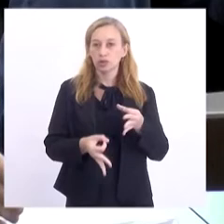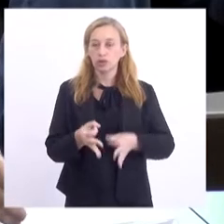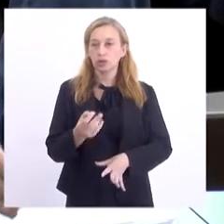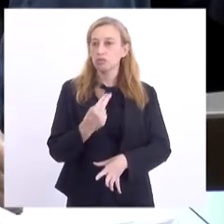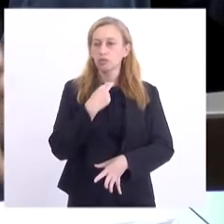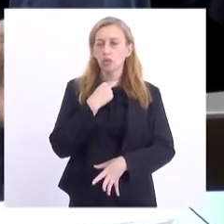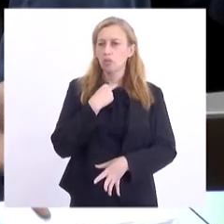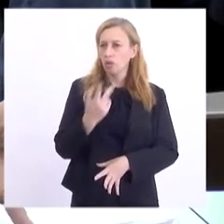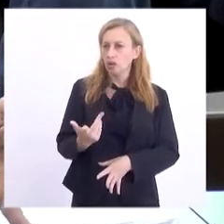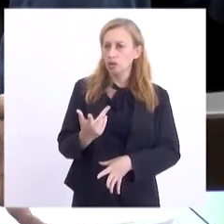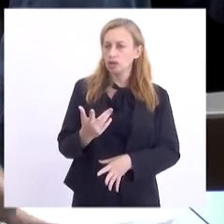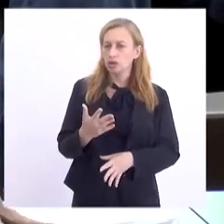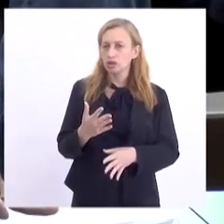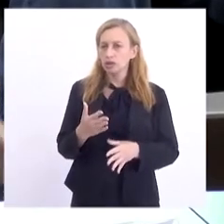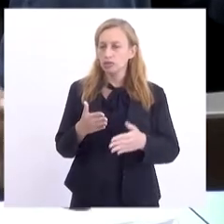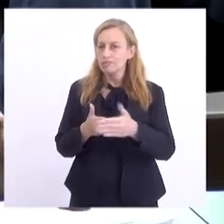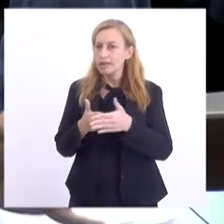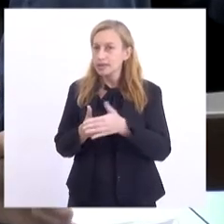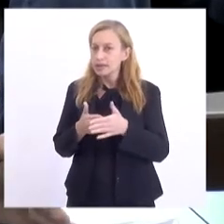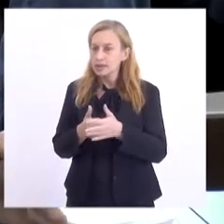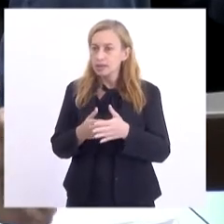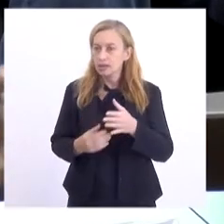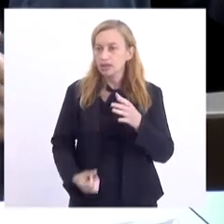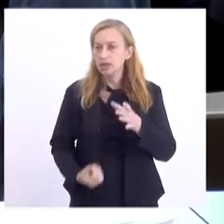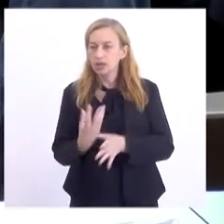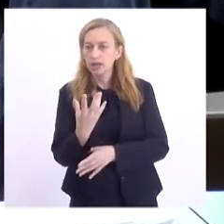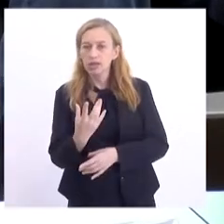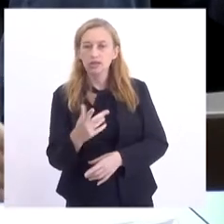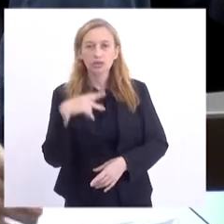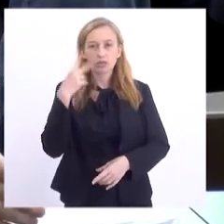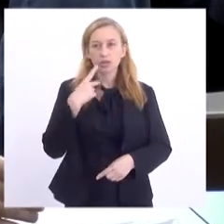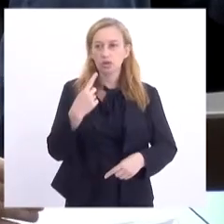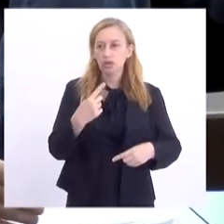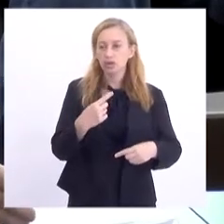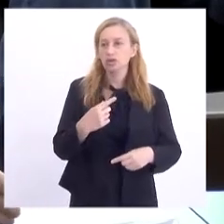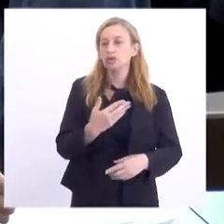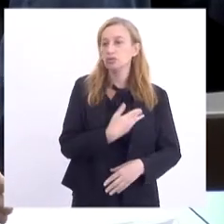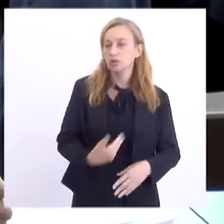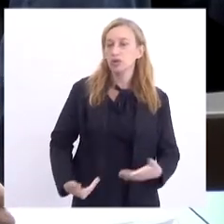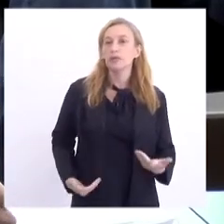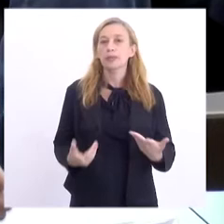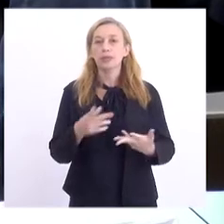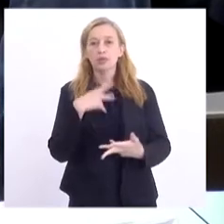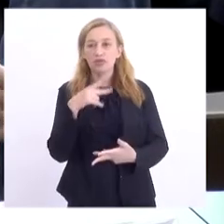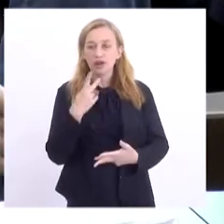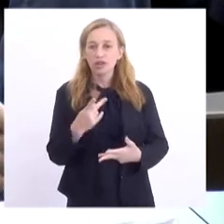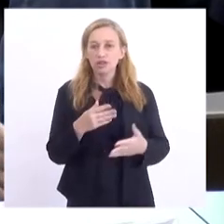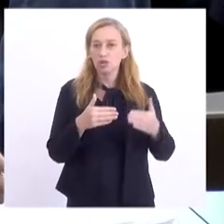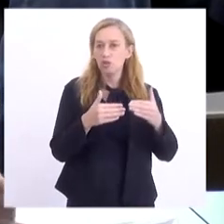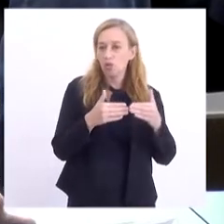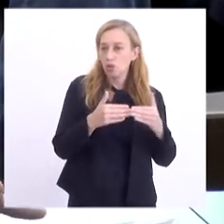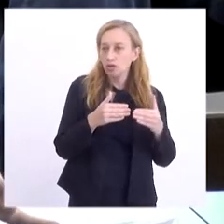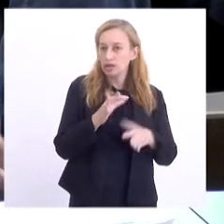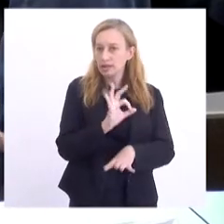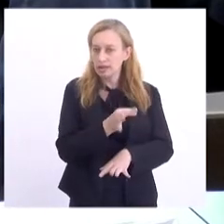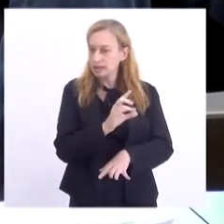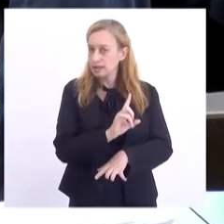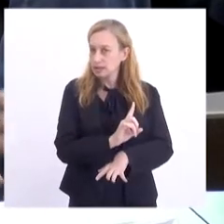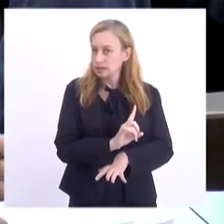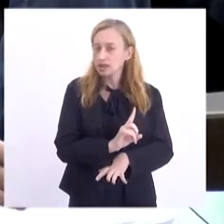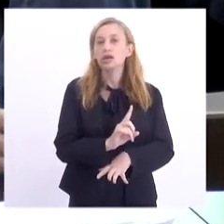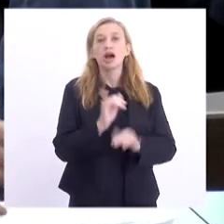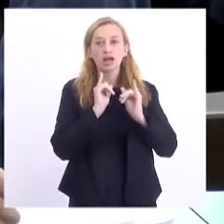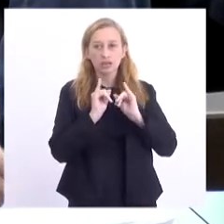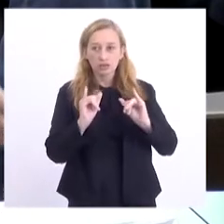elemento de entrave na realização das políticas públicas e aqui eu tô falando de concordância necessária seja